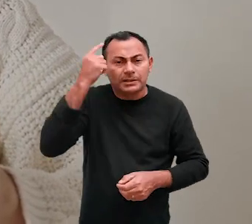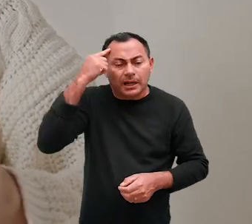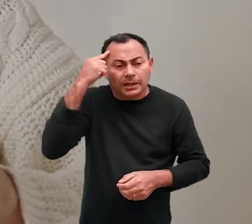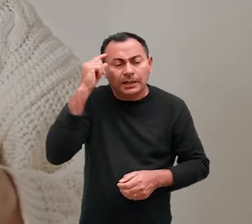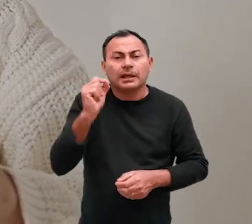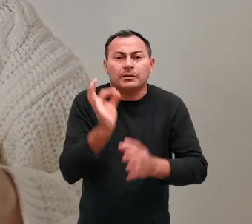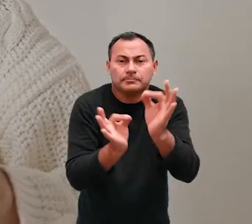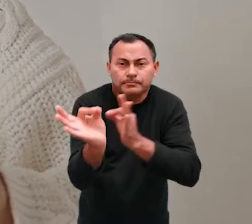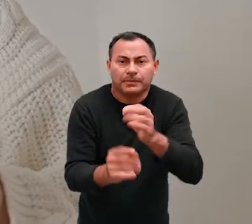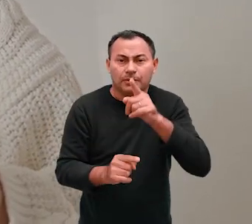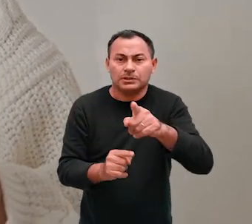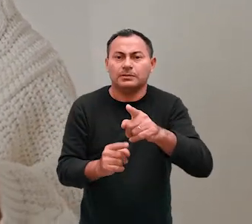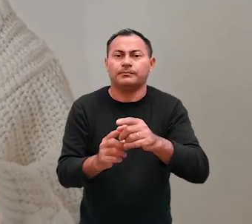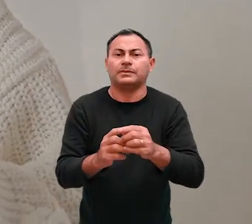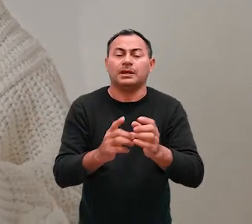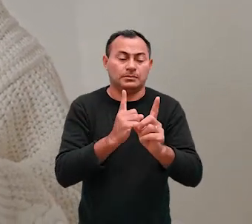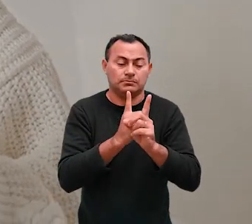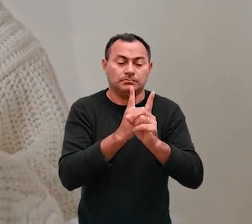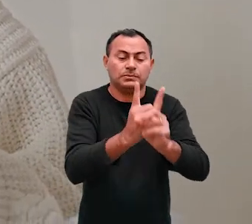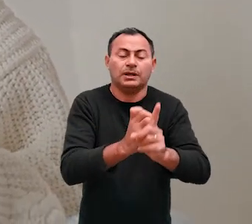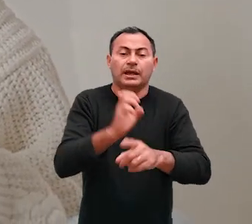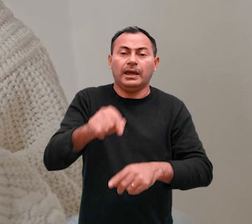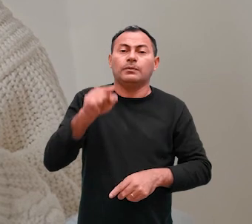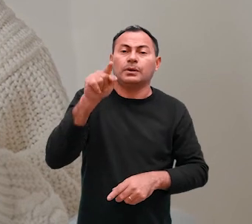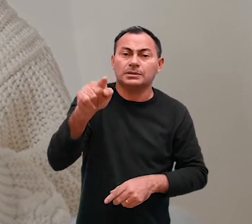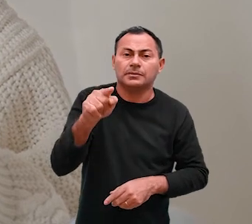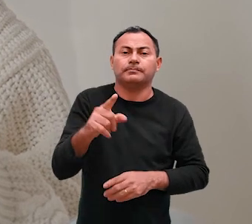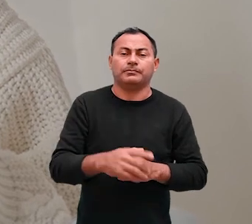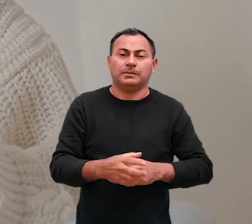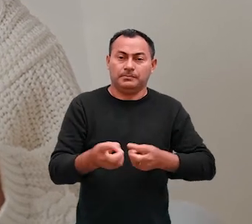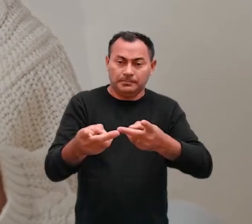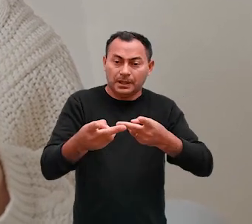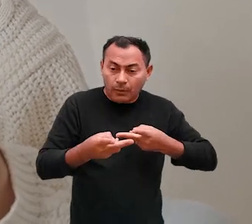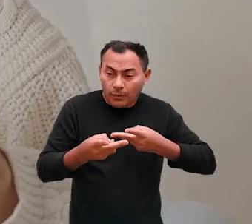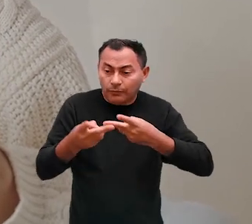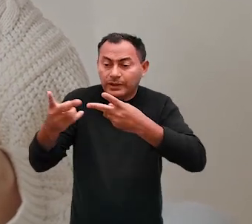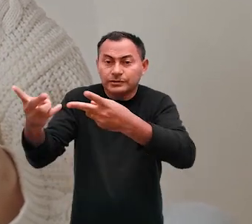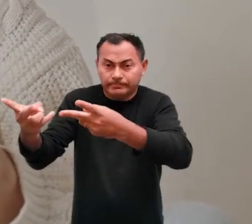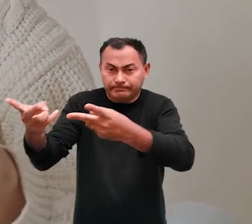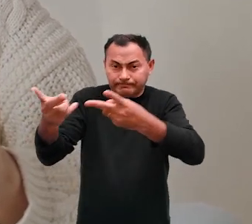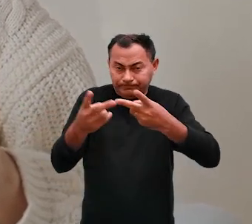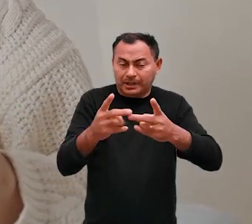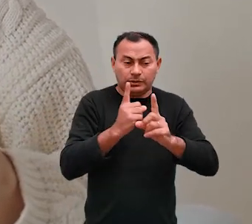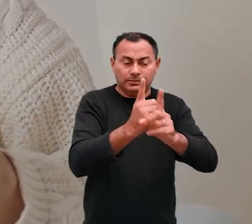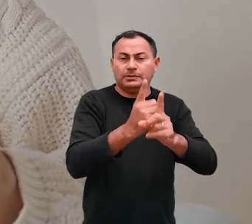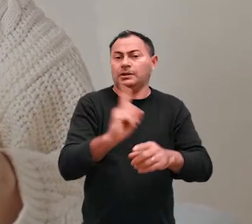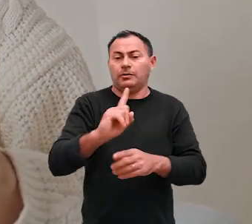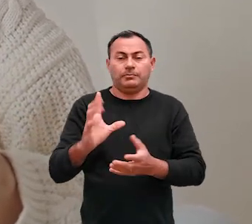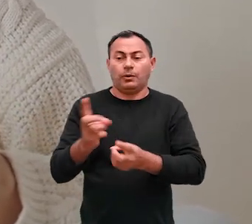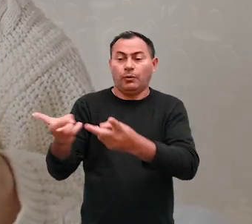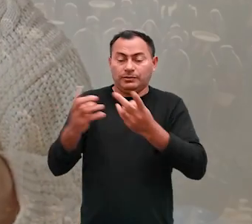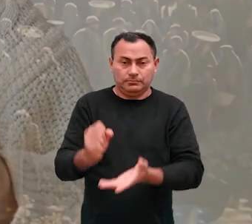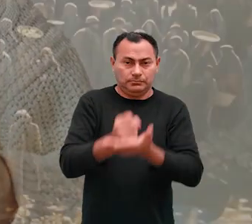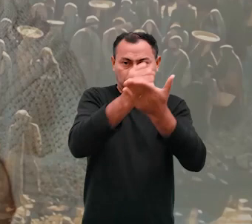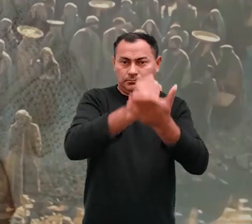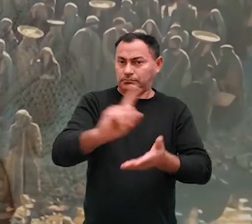de solução você é, que tipo de discípulo é você. Esse convite foi feito aos discípulos, não é um convite para a